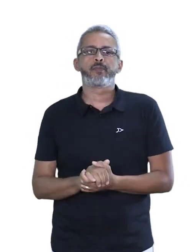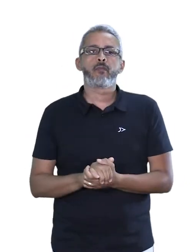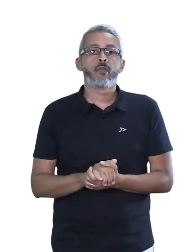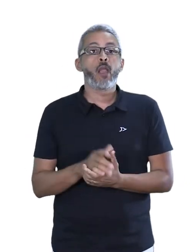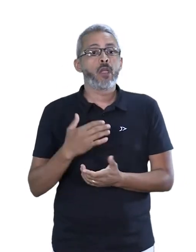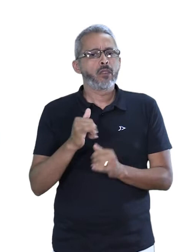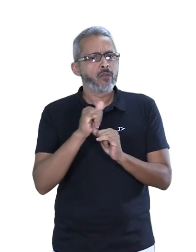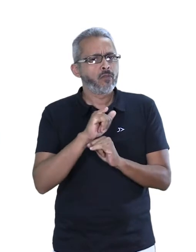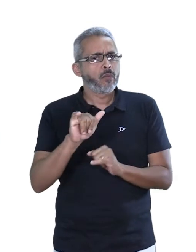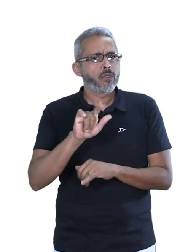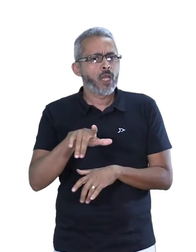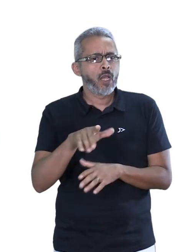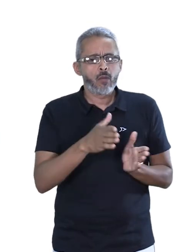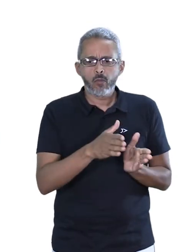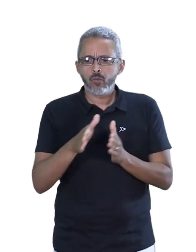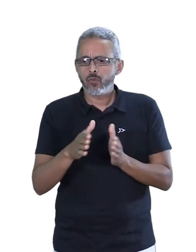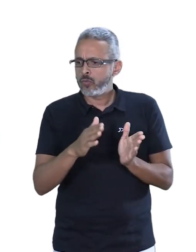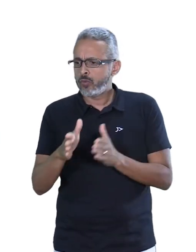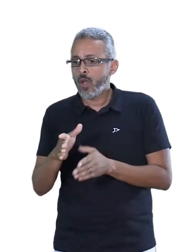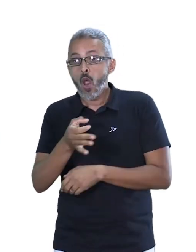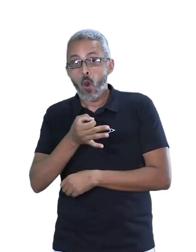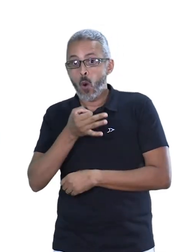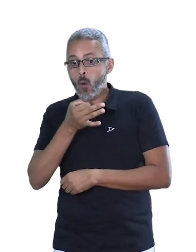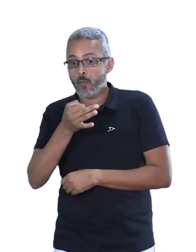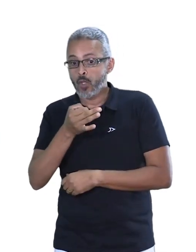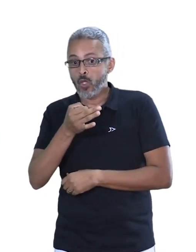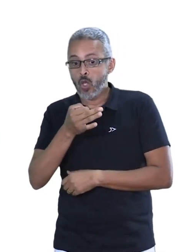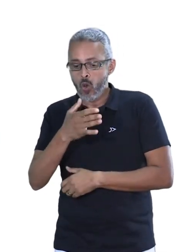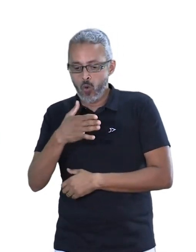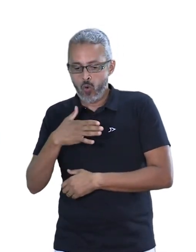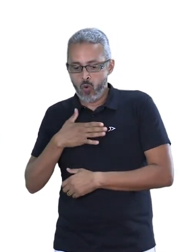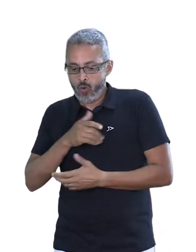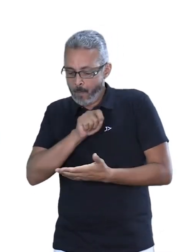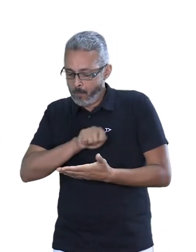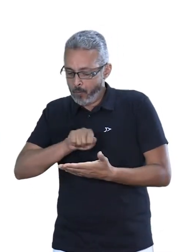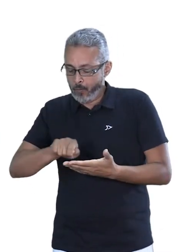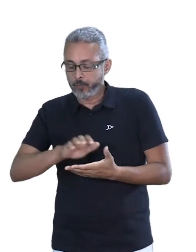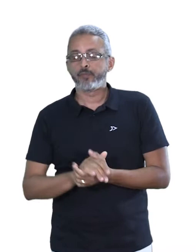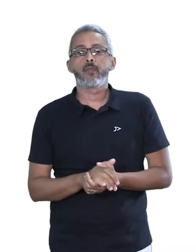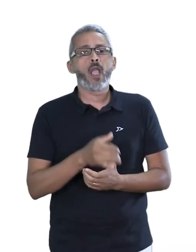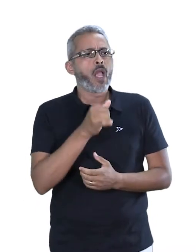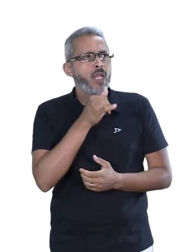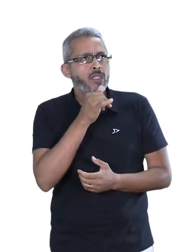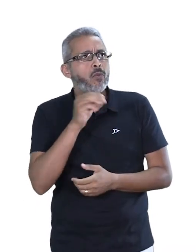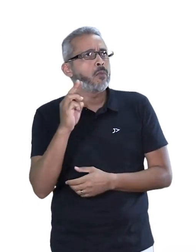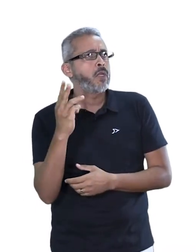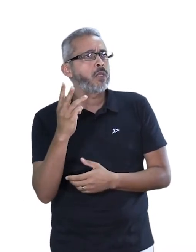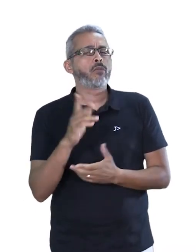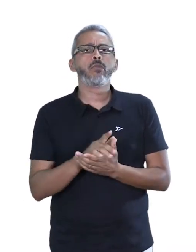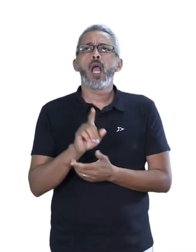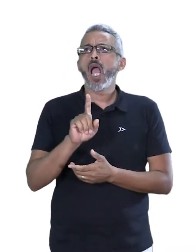informação é passada com a opinião do autor, quando ele diz, por exemplo, que o Maranhão é como